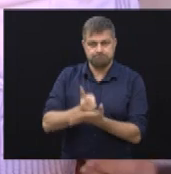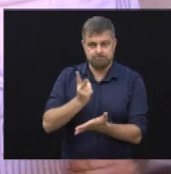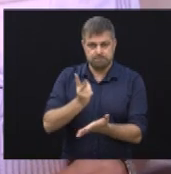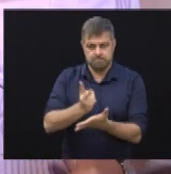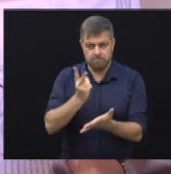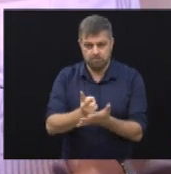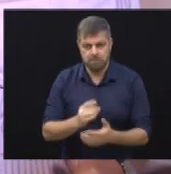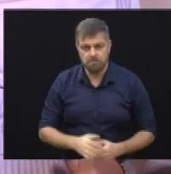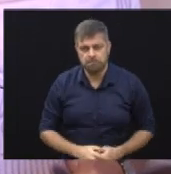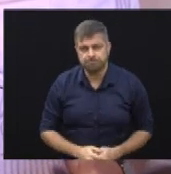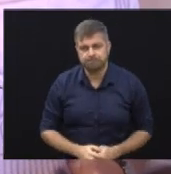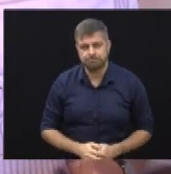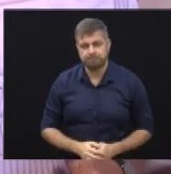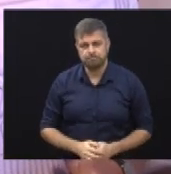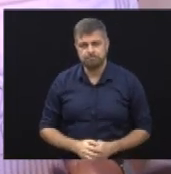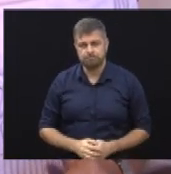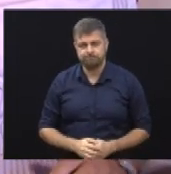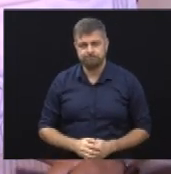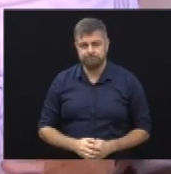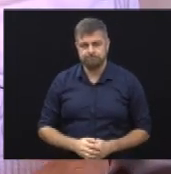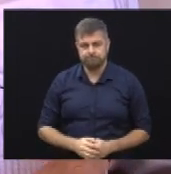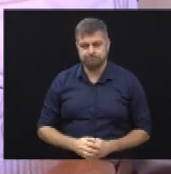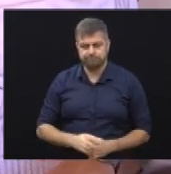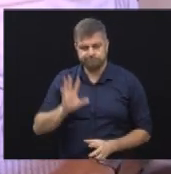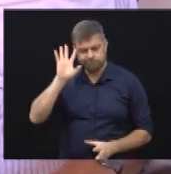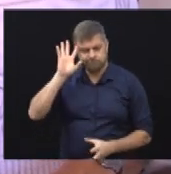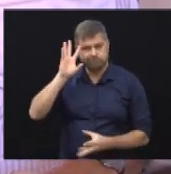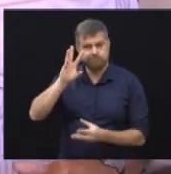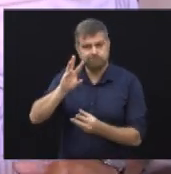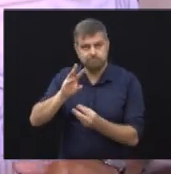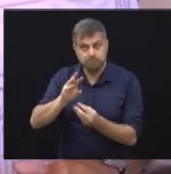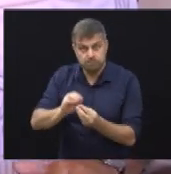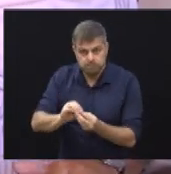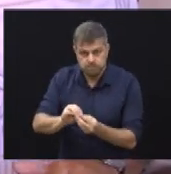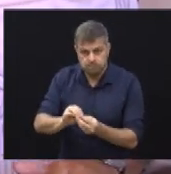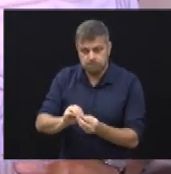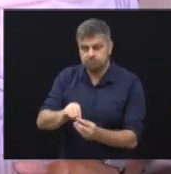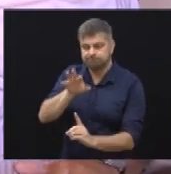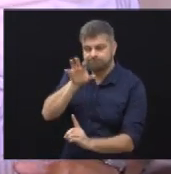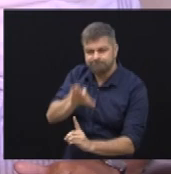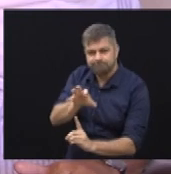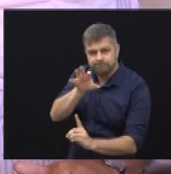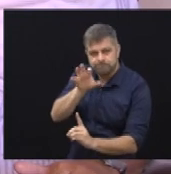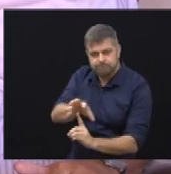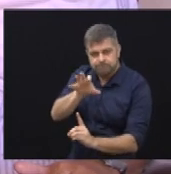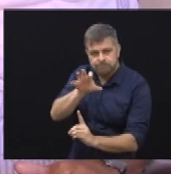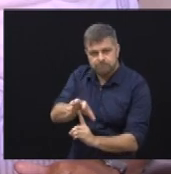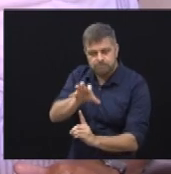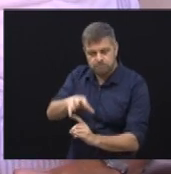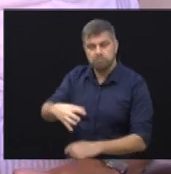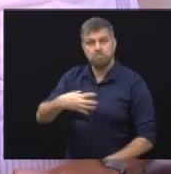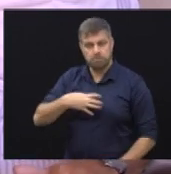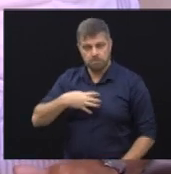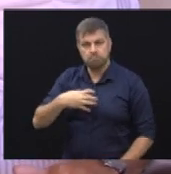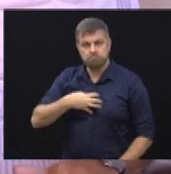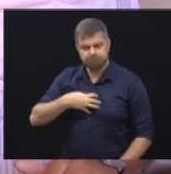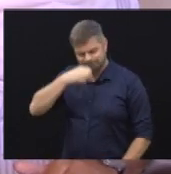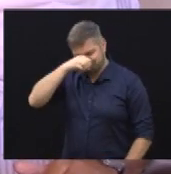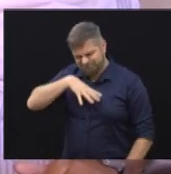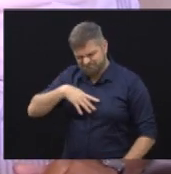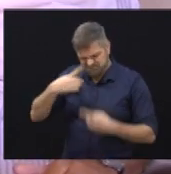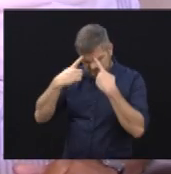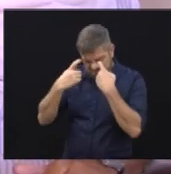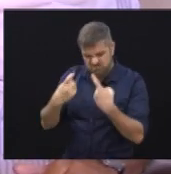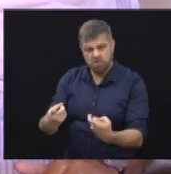né? E isso tudo é uma coisa que vai, sim, influenciar num comportamento